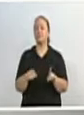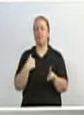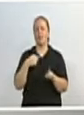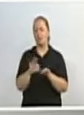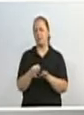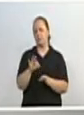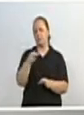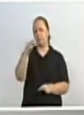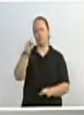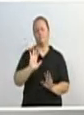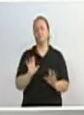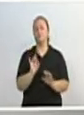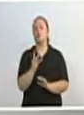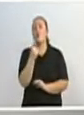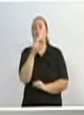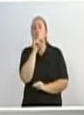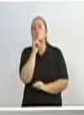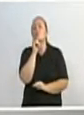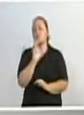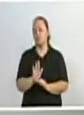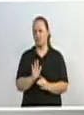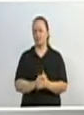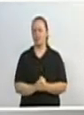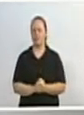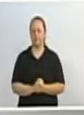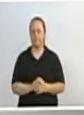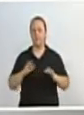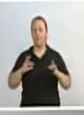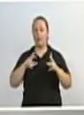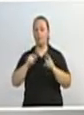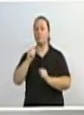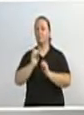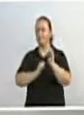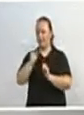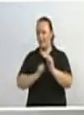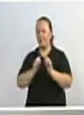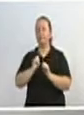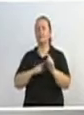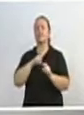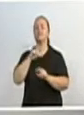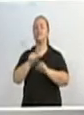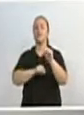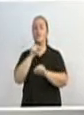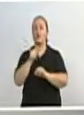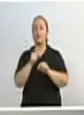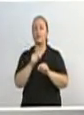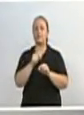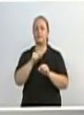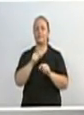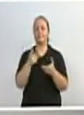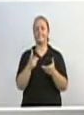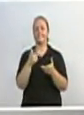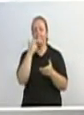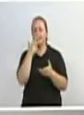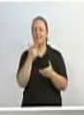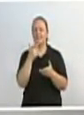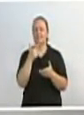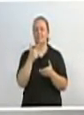desse avanço significativo, que todas as empresas passam por sanções em caso de descumprimento de algo contábil